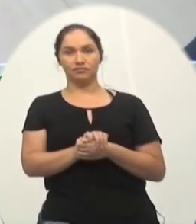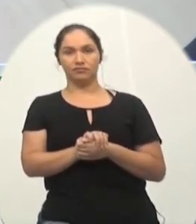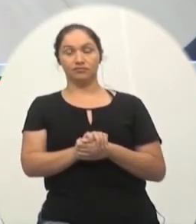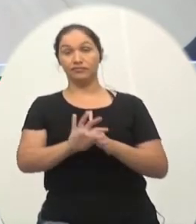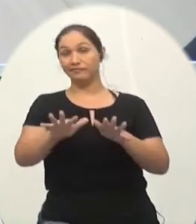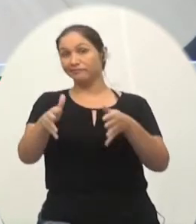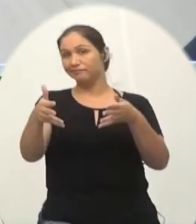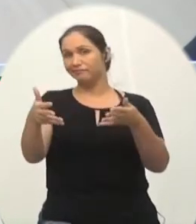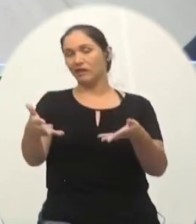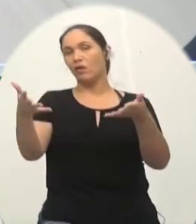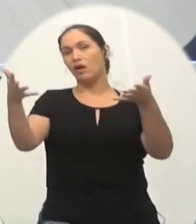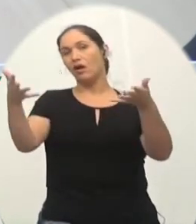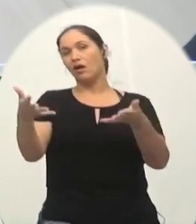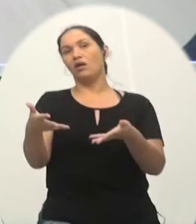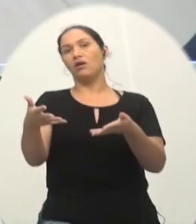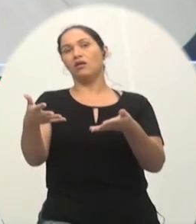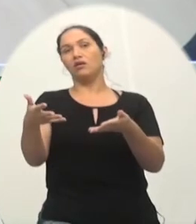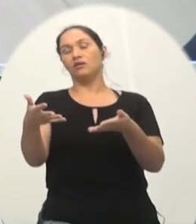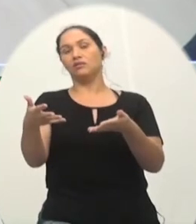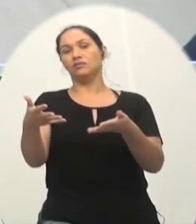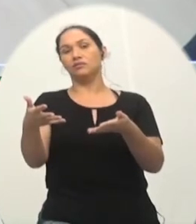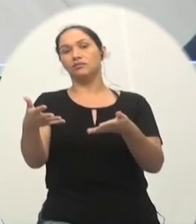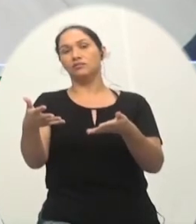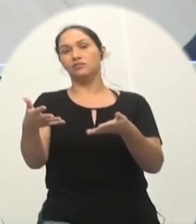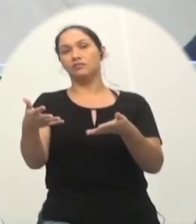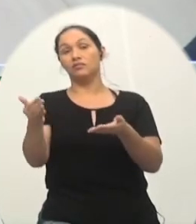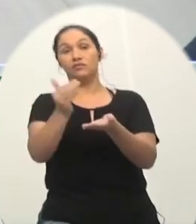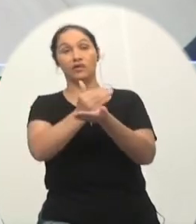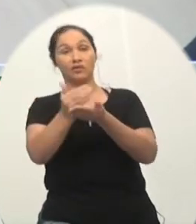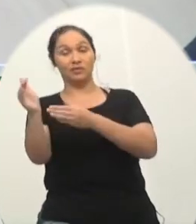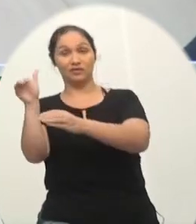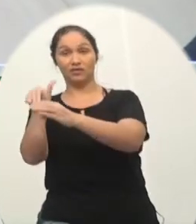Dessa forma, passaremos agora para o processo da eleição.